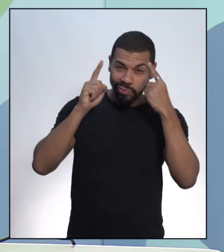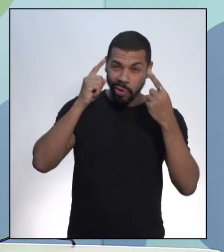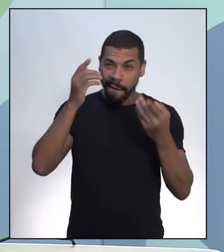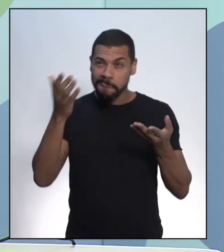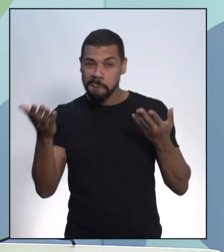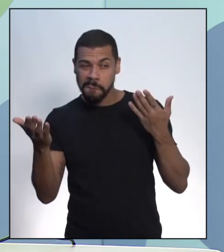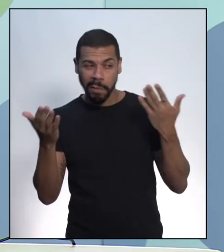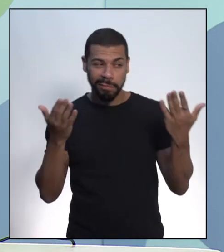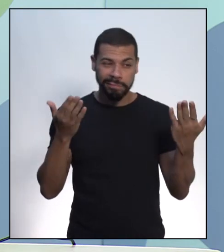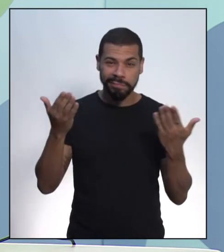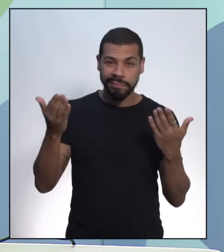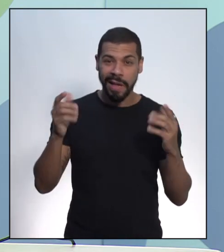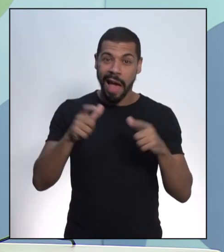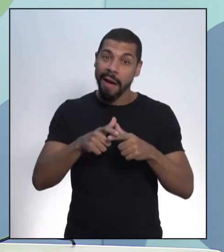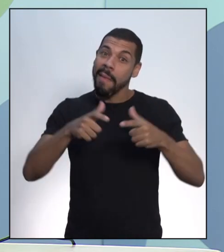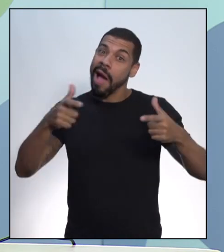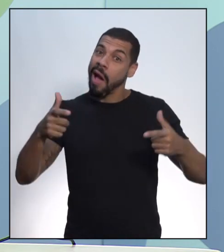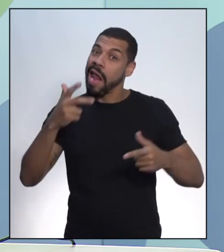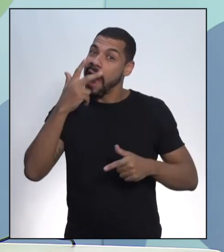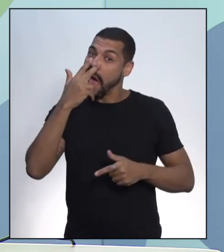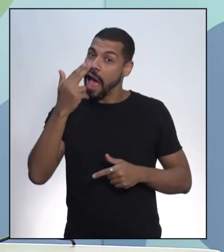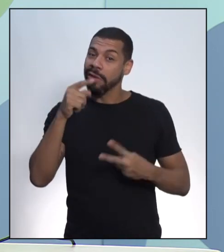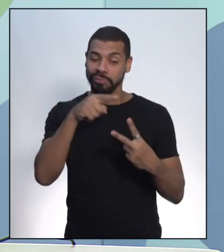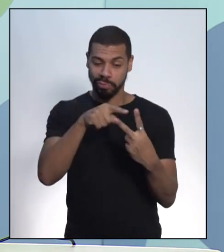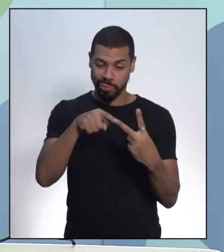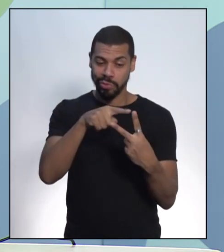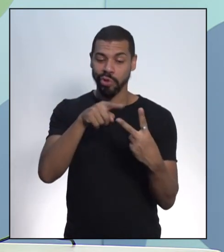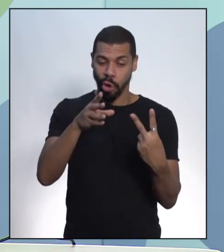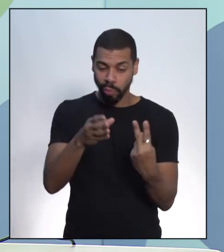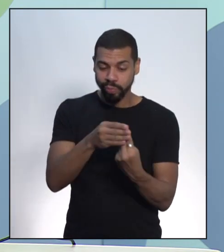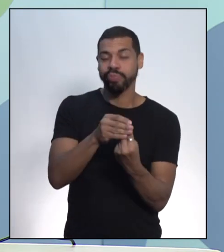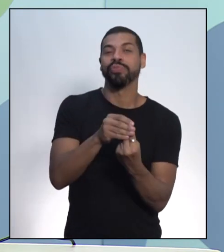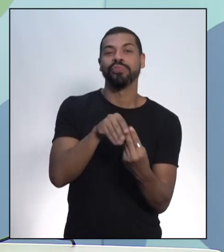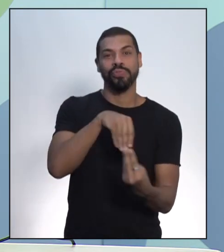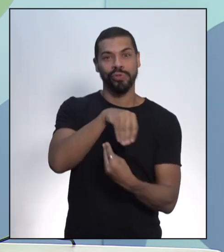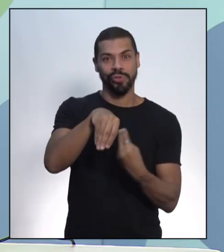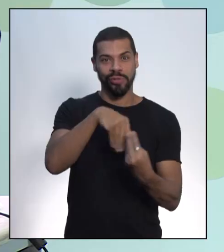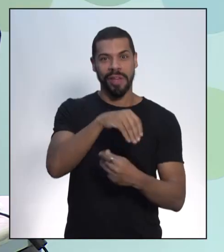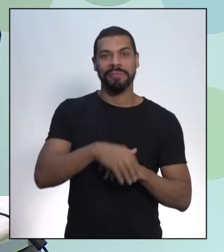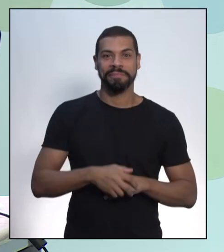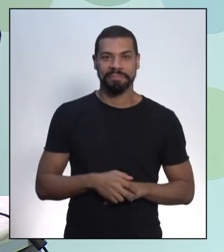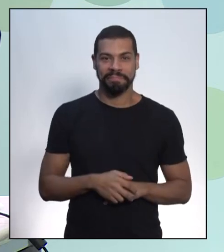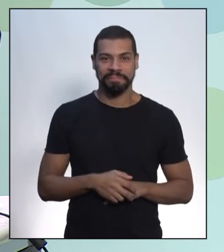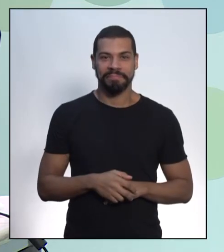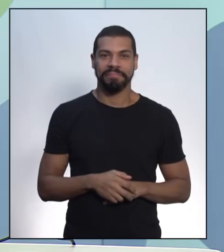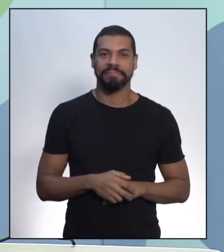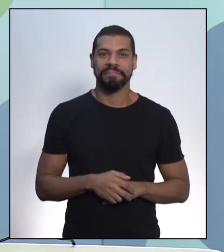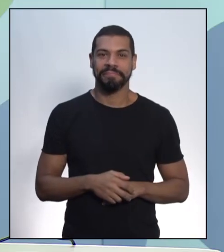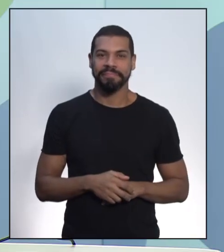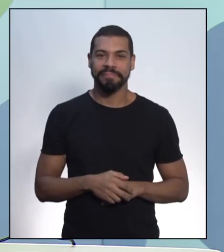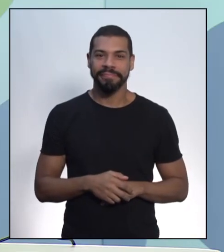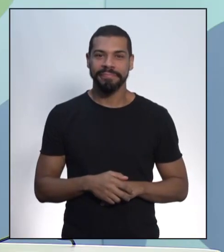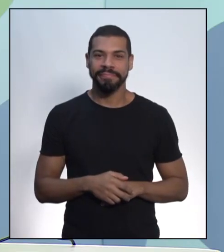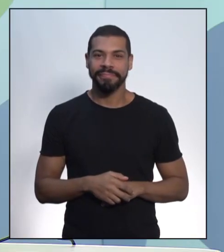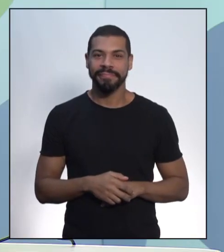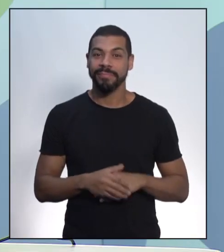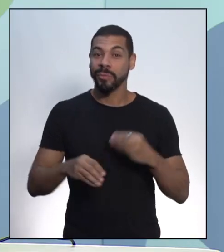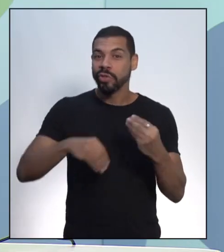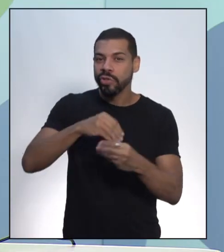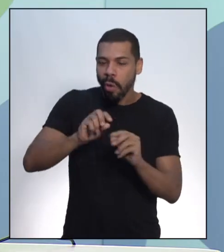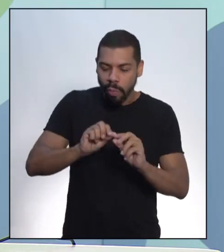hein? A maioria aqui acredita que os dois fazem essa ação Da floculação? da floculação, ajudam na formação